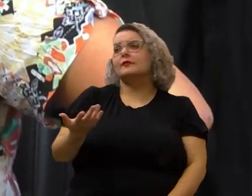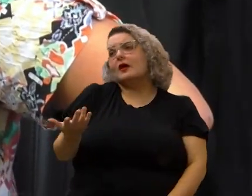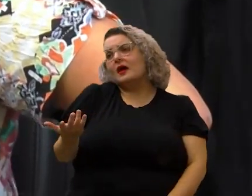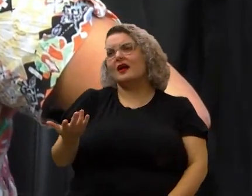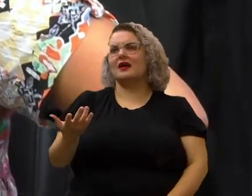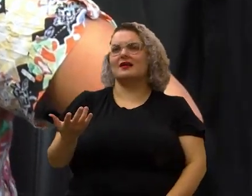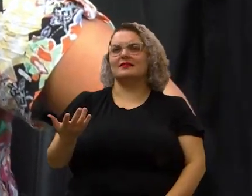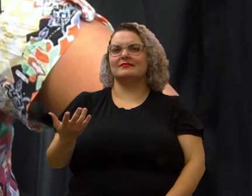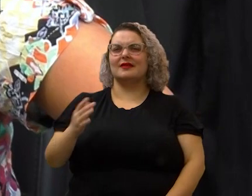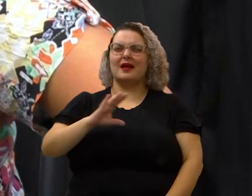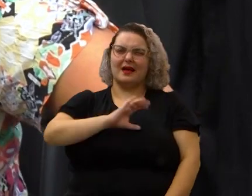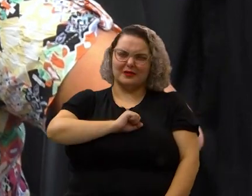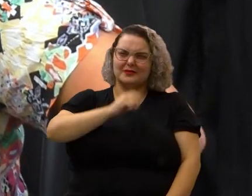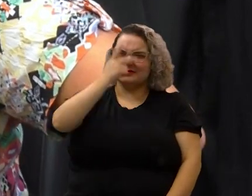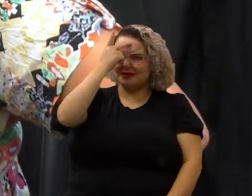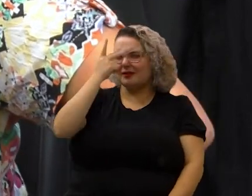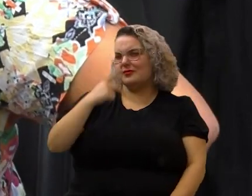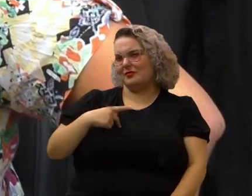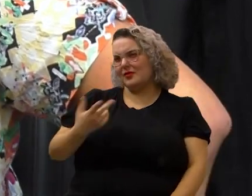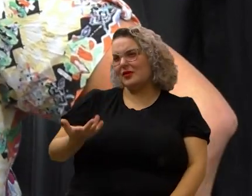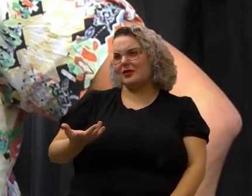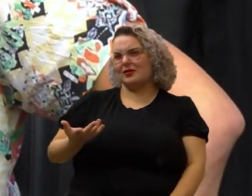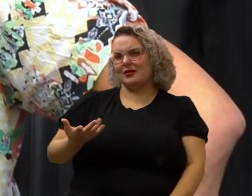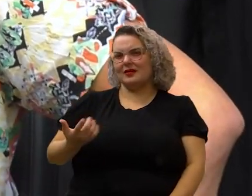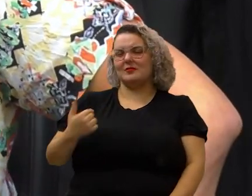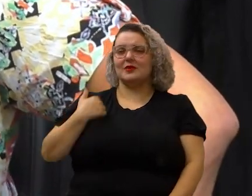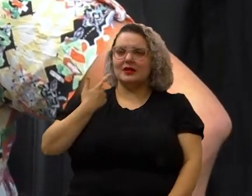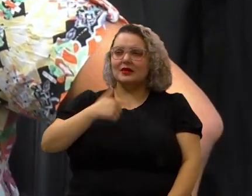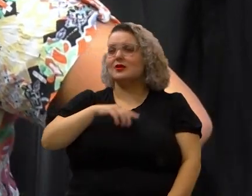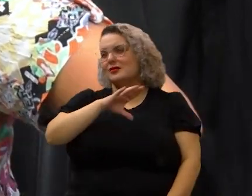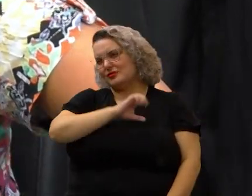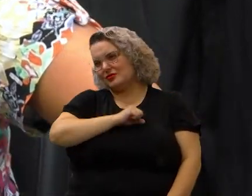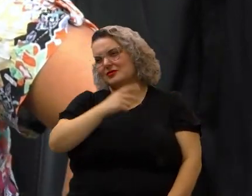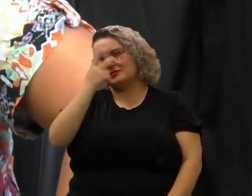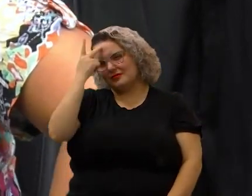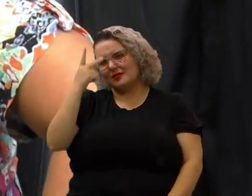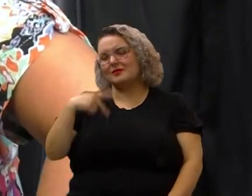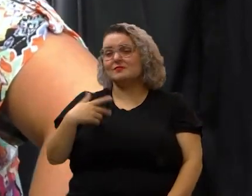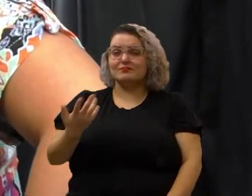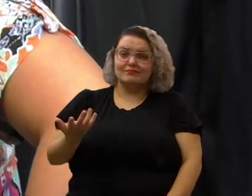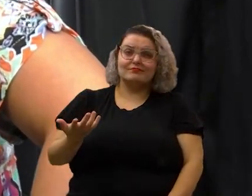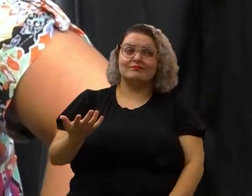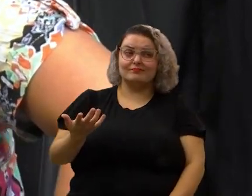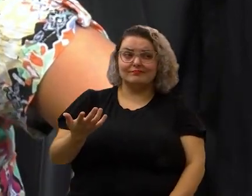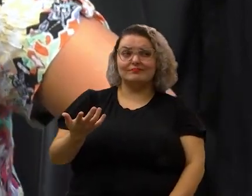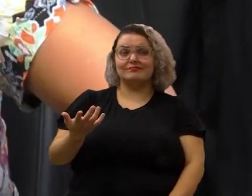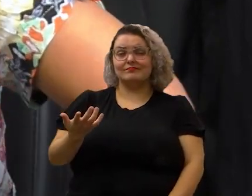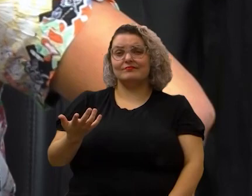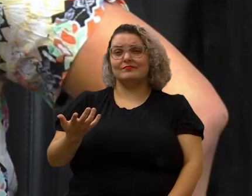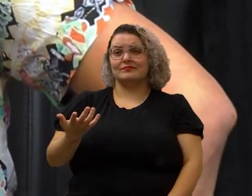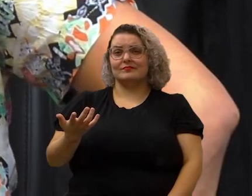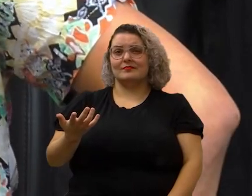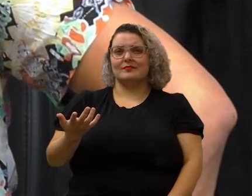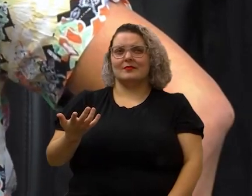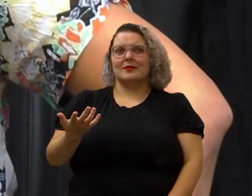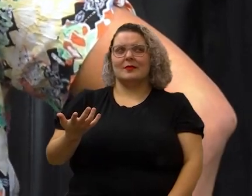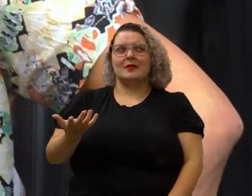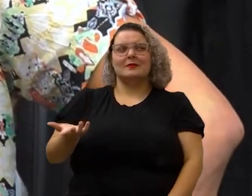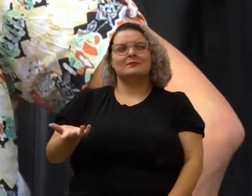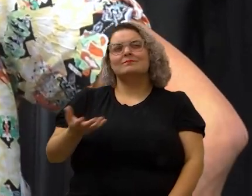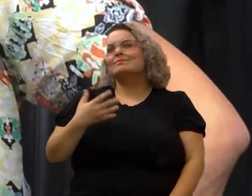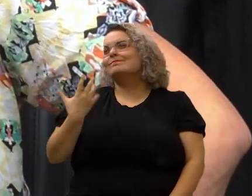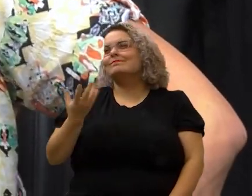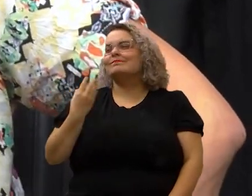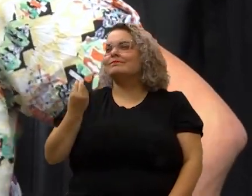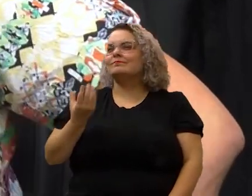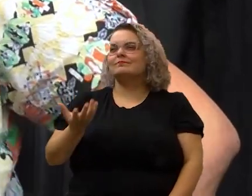a gente gostar da gente, né? E que a gente gosta da gente, e que a gente não